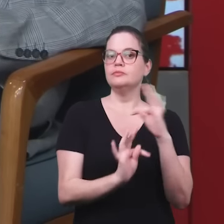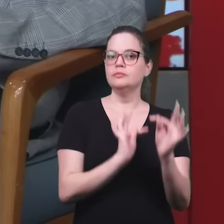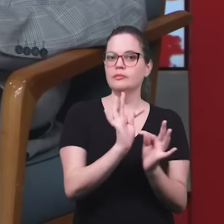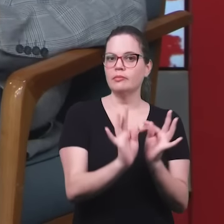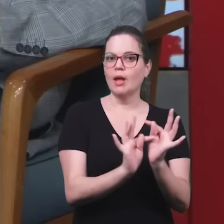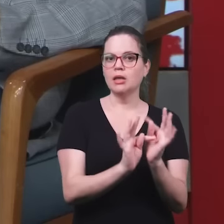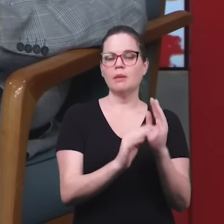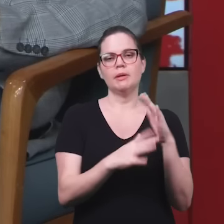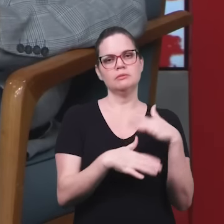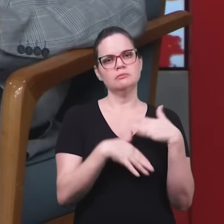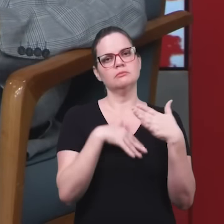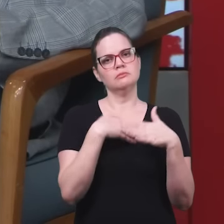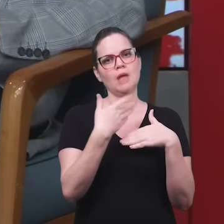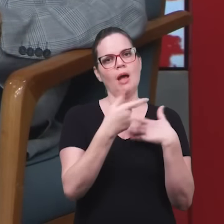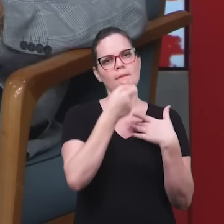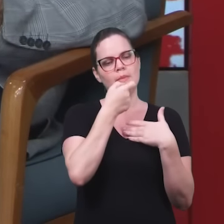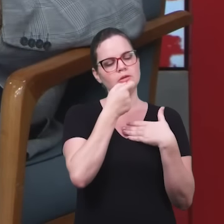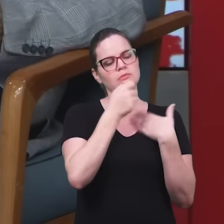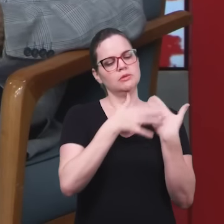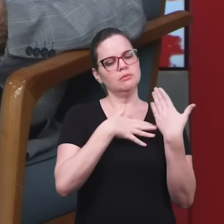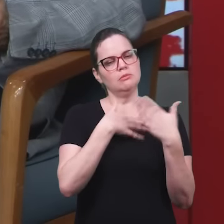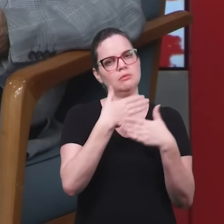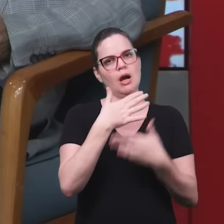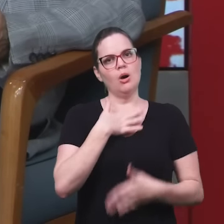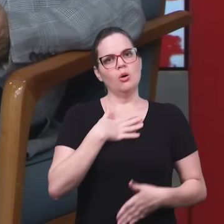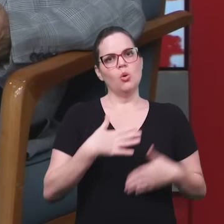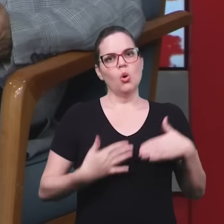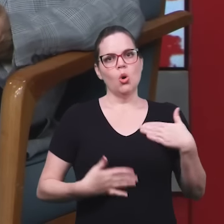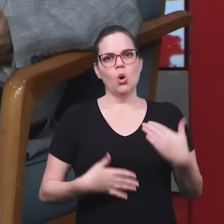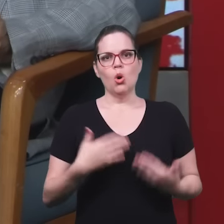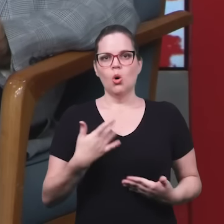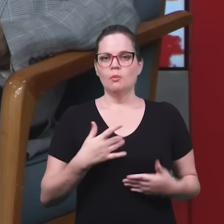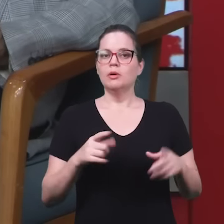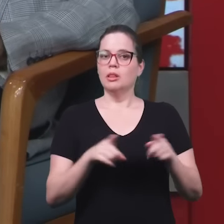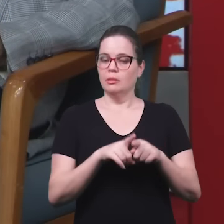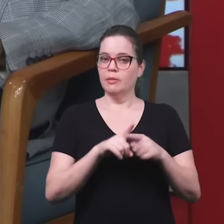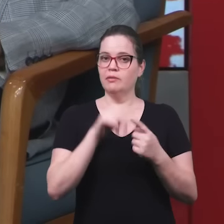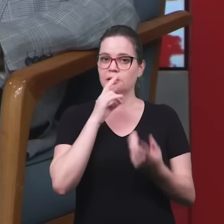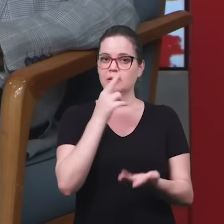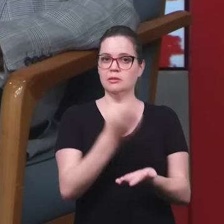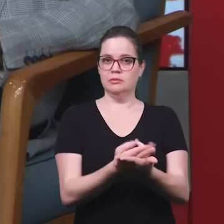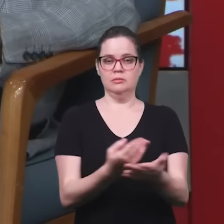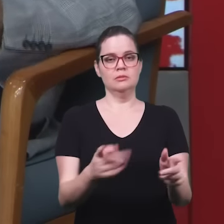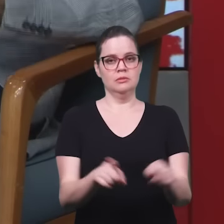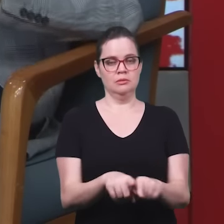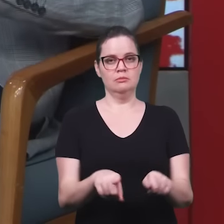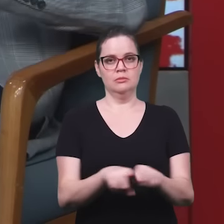que o tratamento se desenvolve, o próprio corpo responde